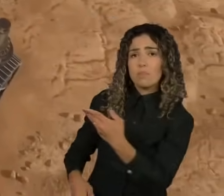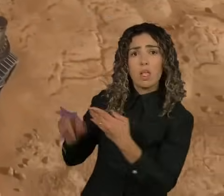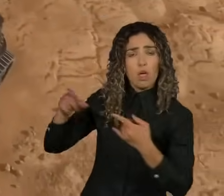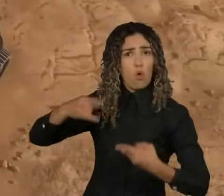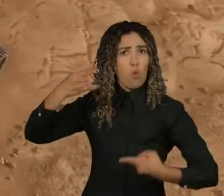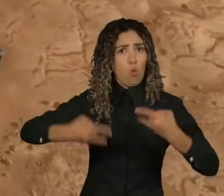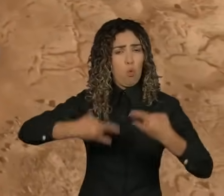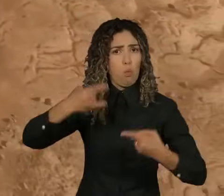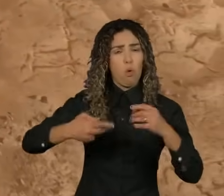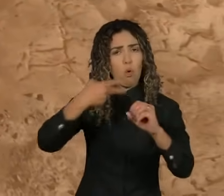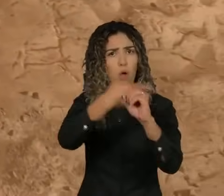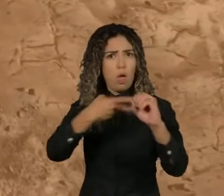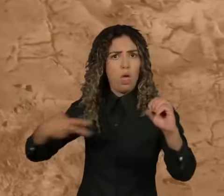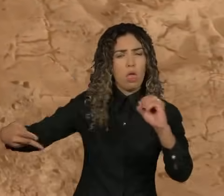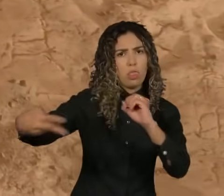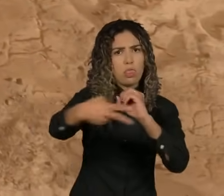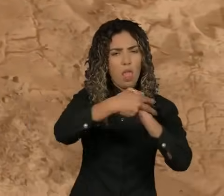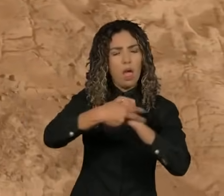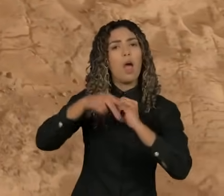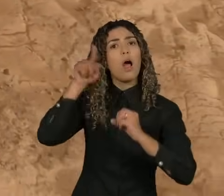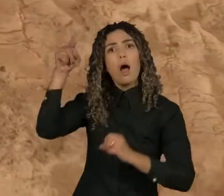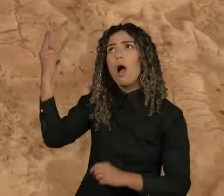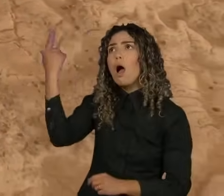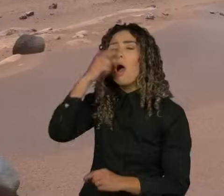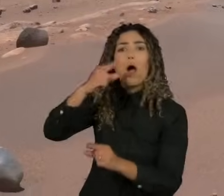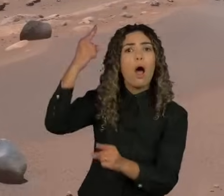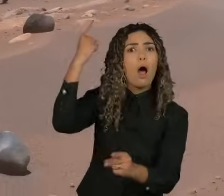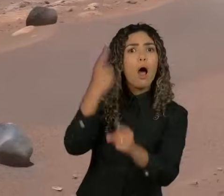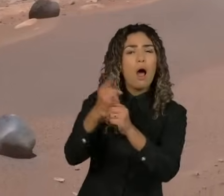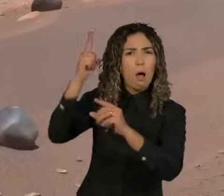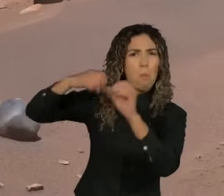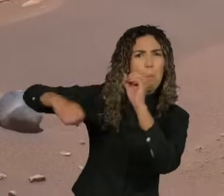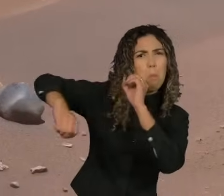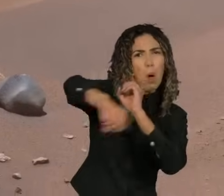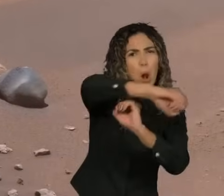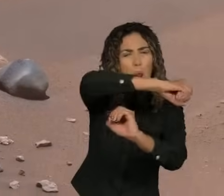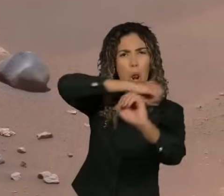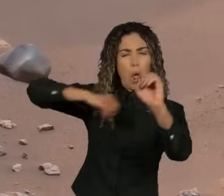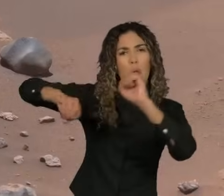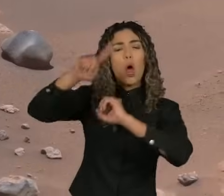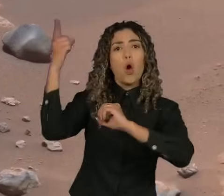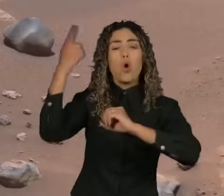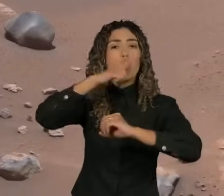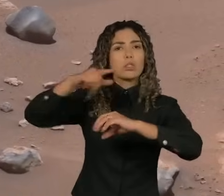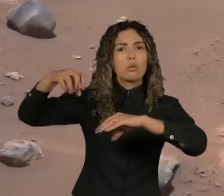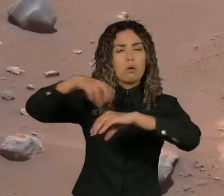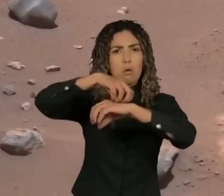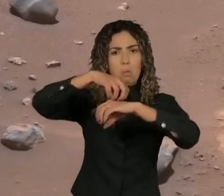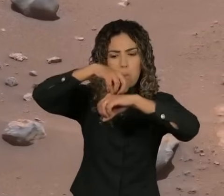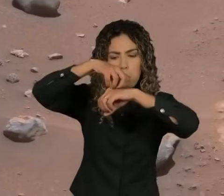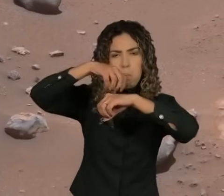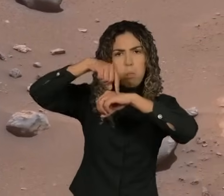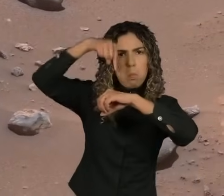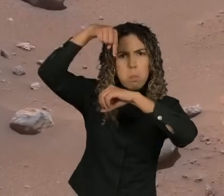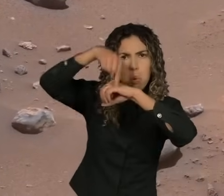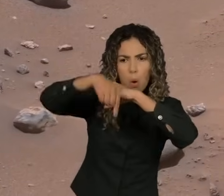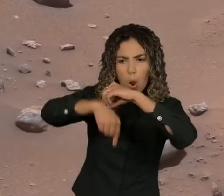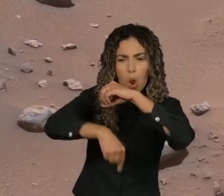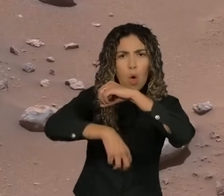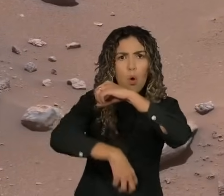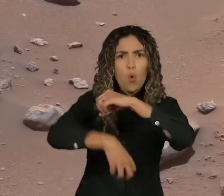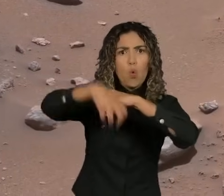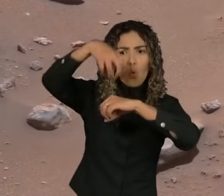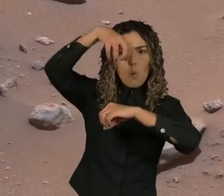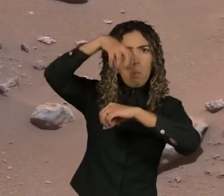NASA encontra fortes indícios de vida microbiana em amostras extraídas de uma rocha de Marte, que foi formada